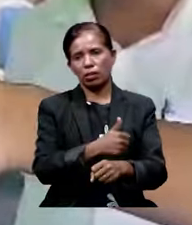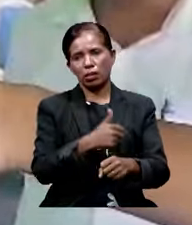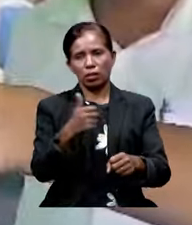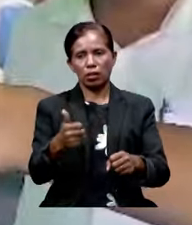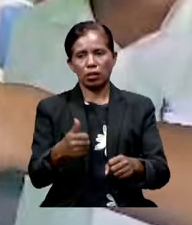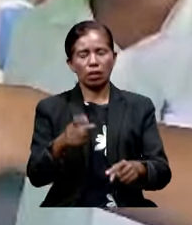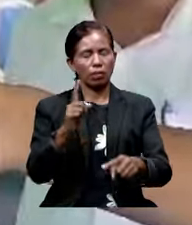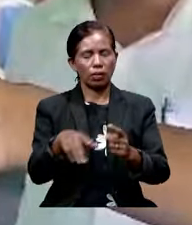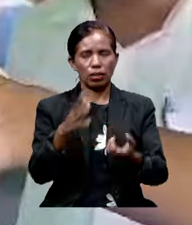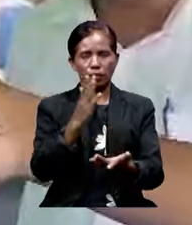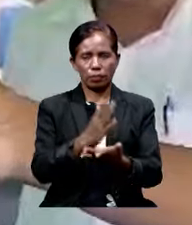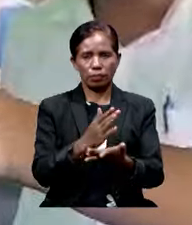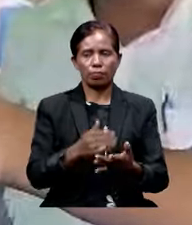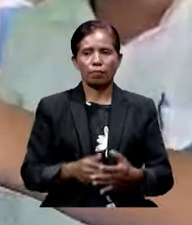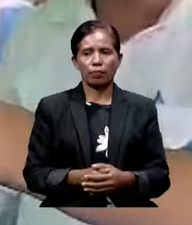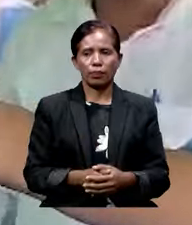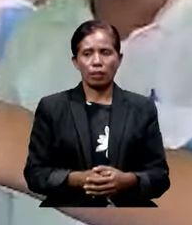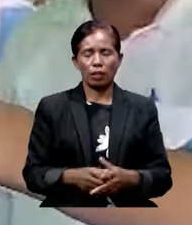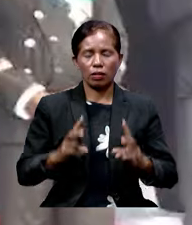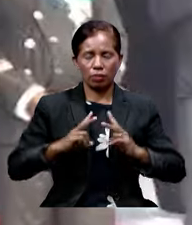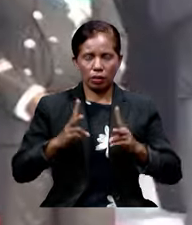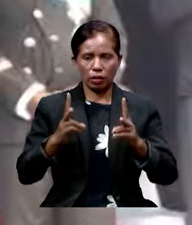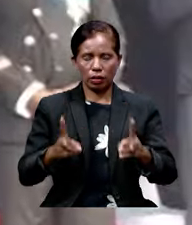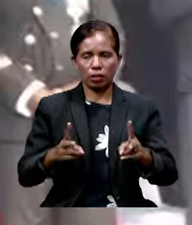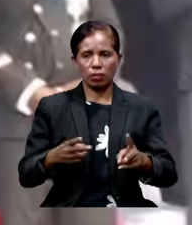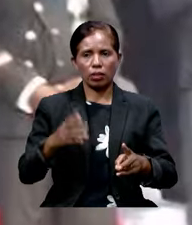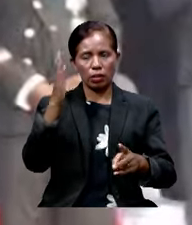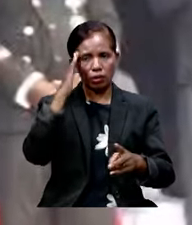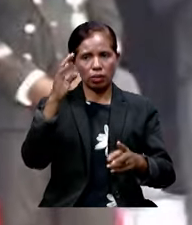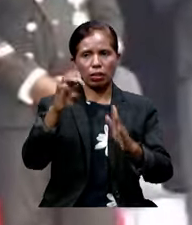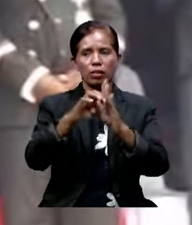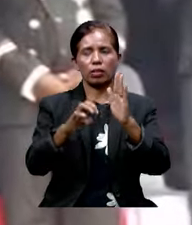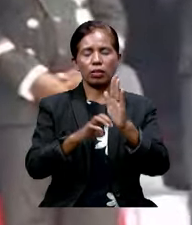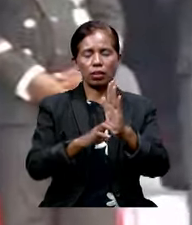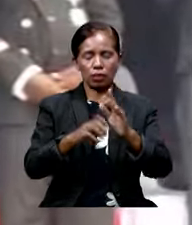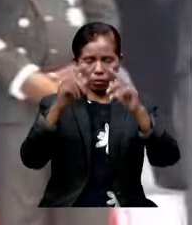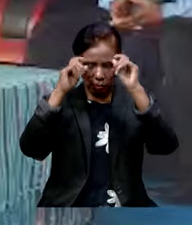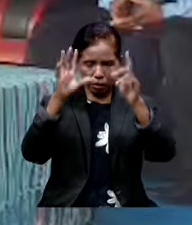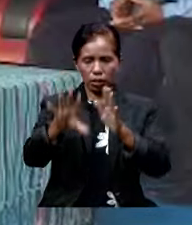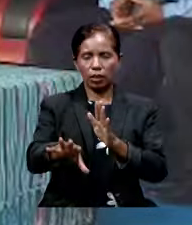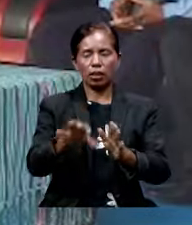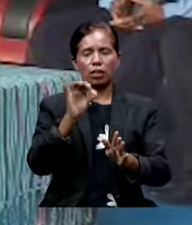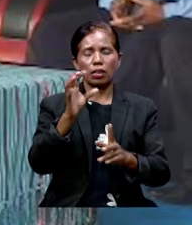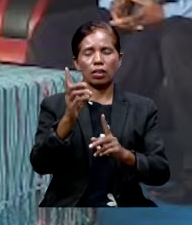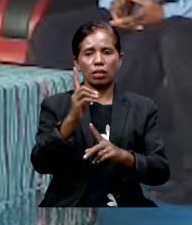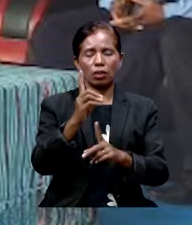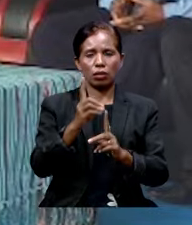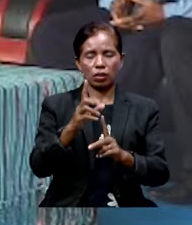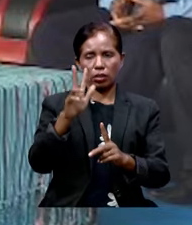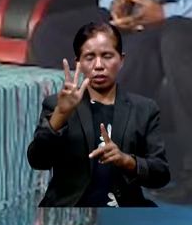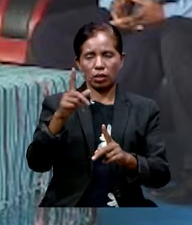bele impede mal. Ne ma ka veterano nini ano. Estado Timor-Leste hil loron tolu fulan marsu anesan loron nasional veteranos,